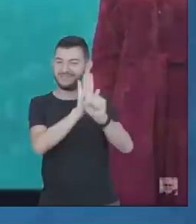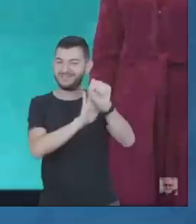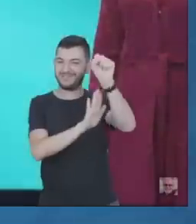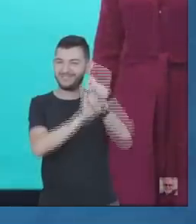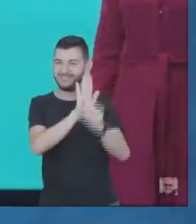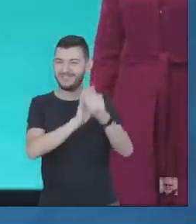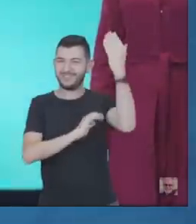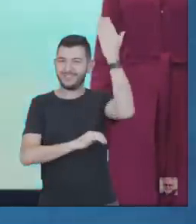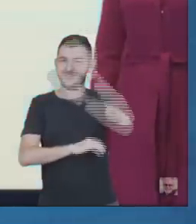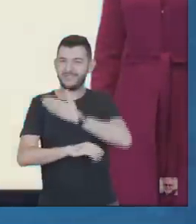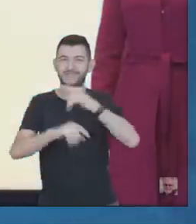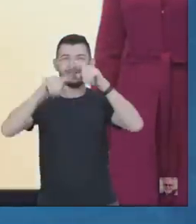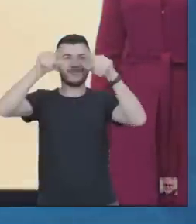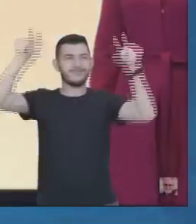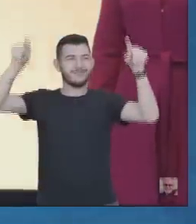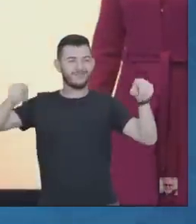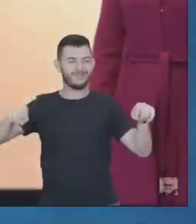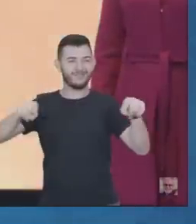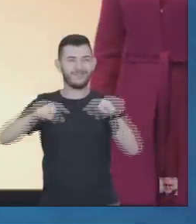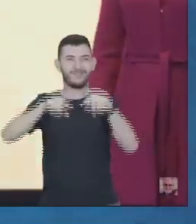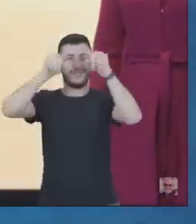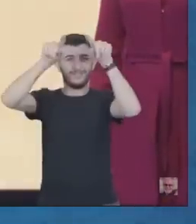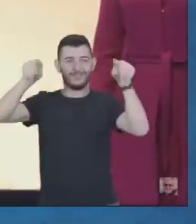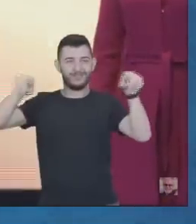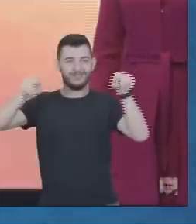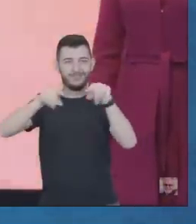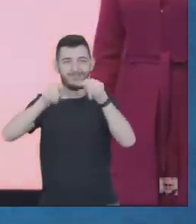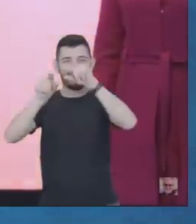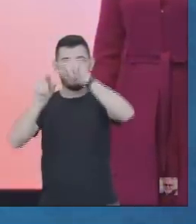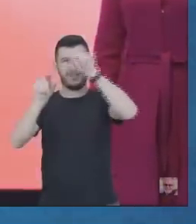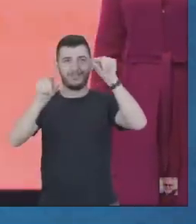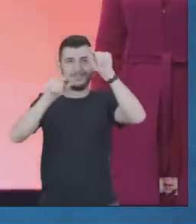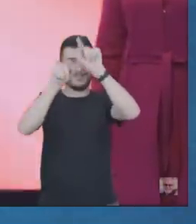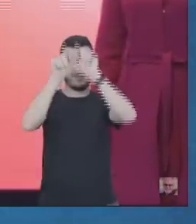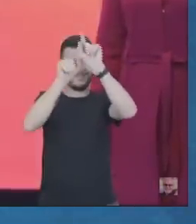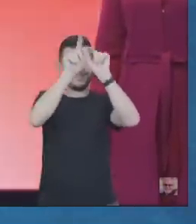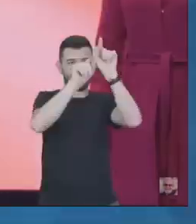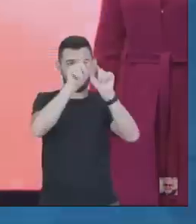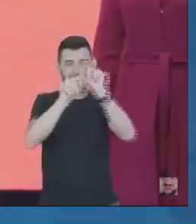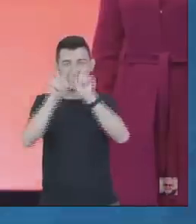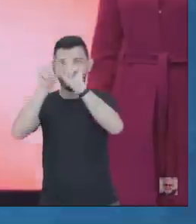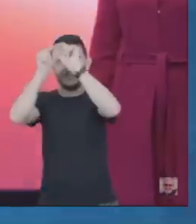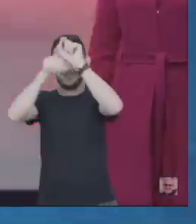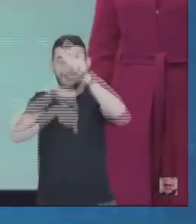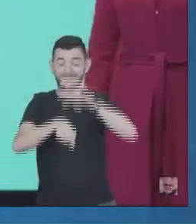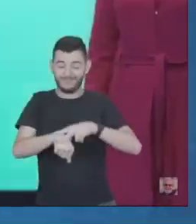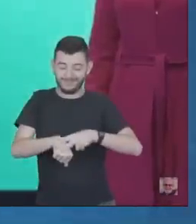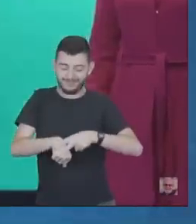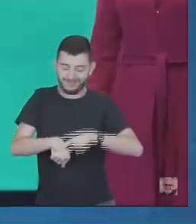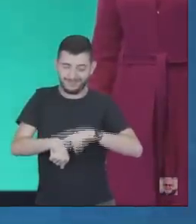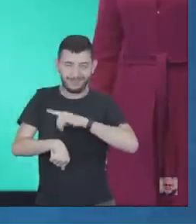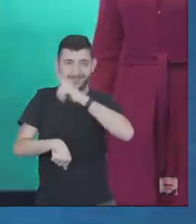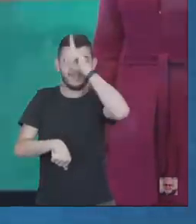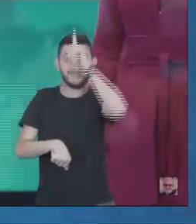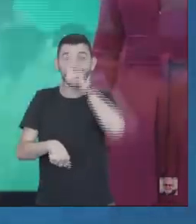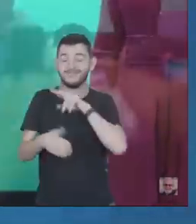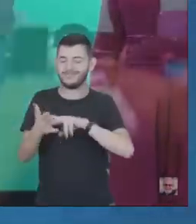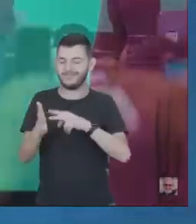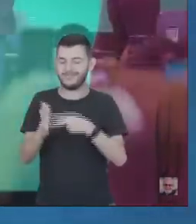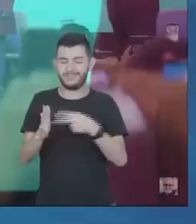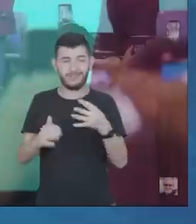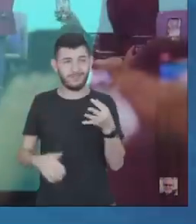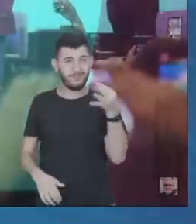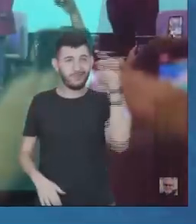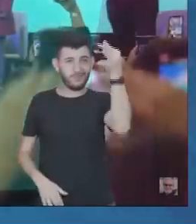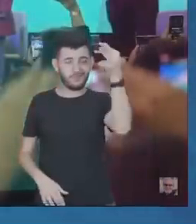ostentas estrelado. Digo verde louro desta flâmula, paz no